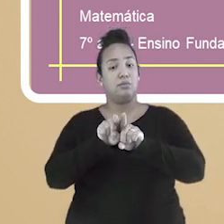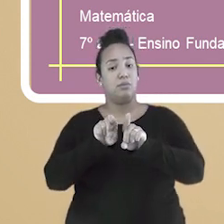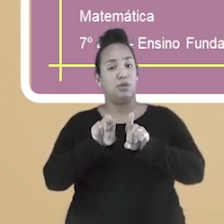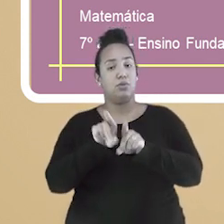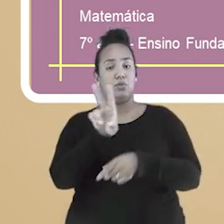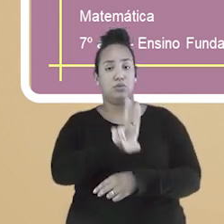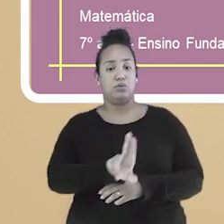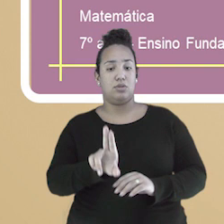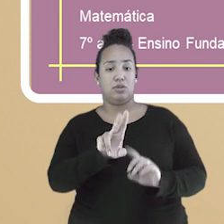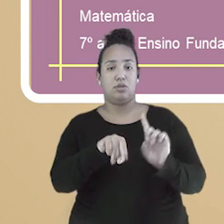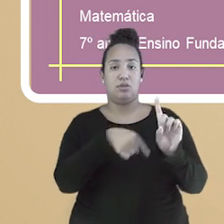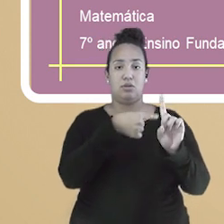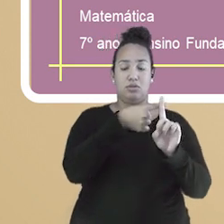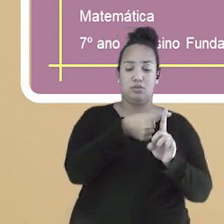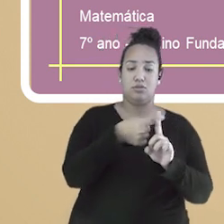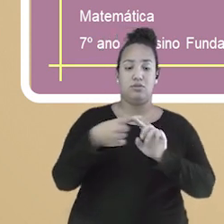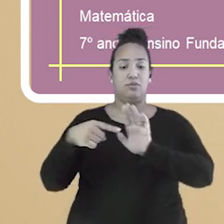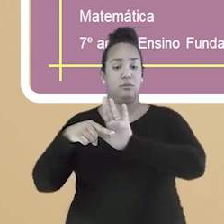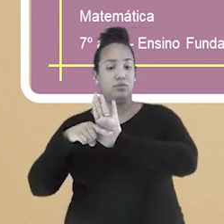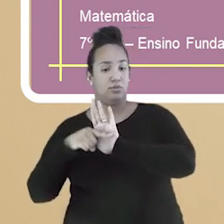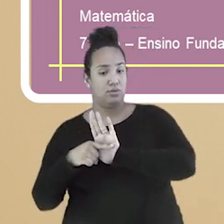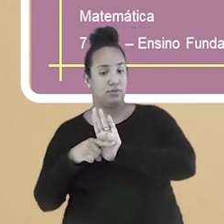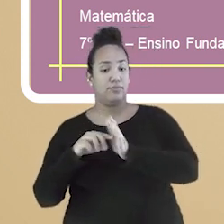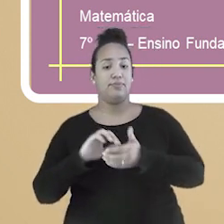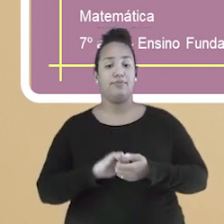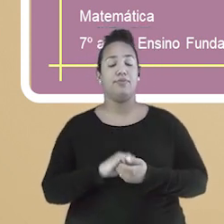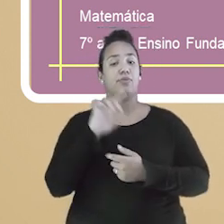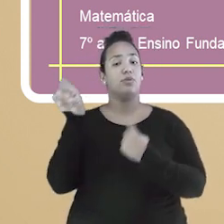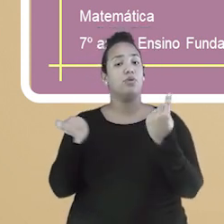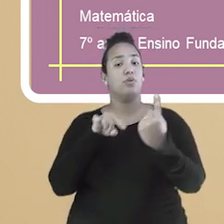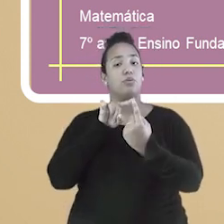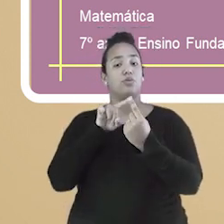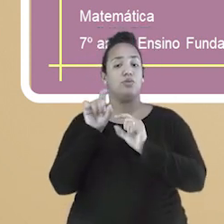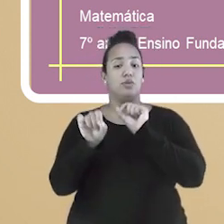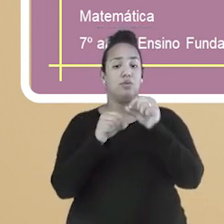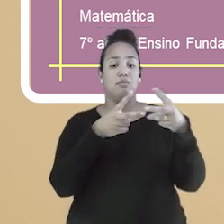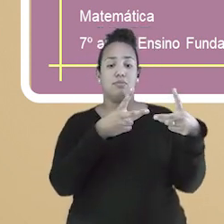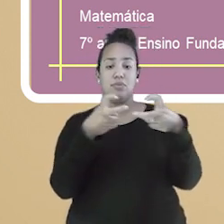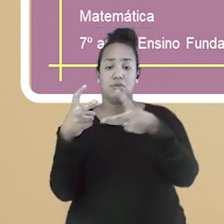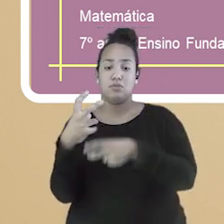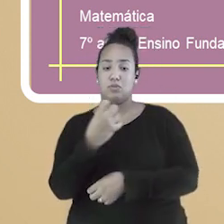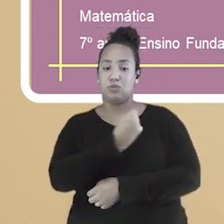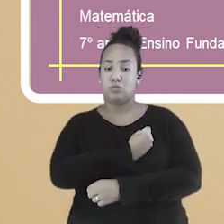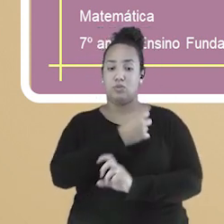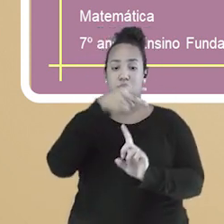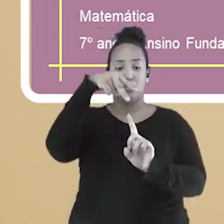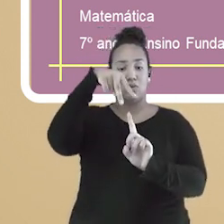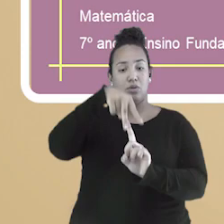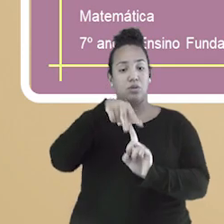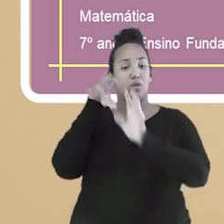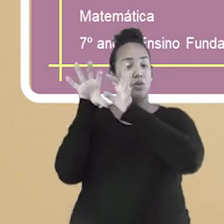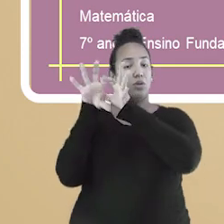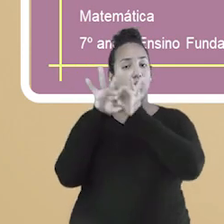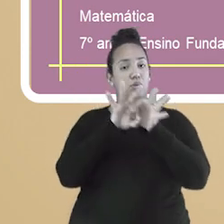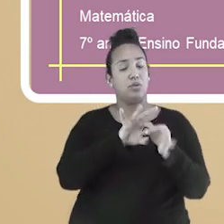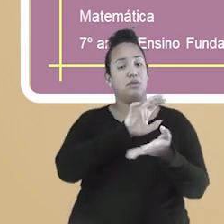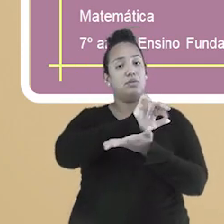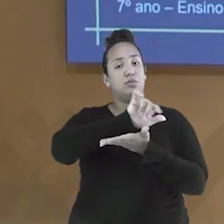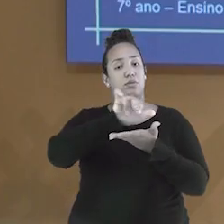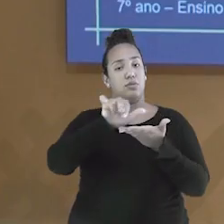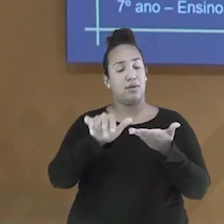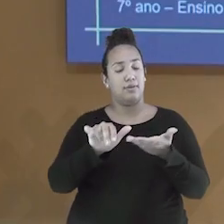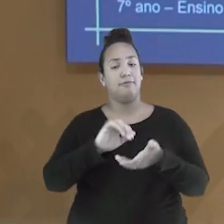subtração. E tem como objetivo reconhecer números inteiros em diversos contextos e representá-los na reta